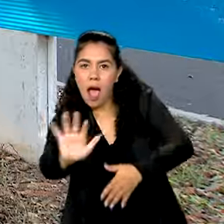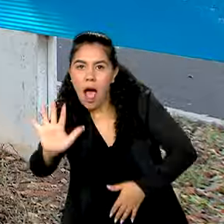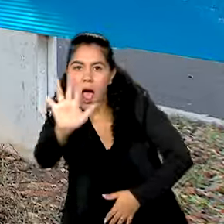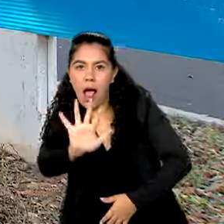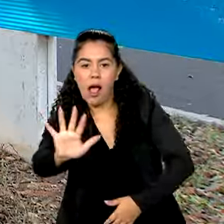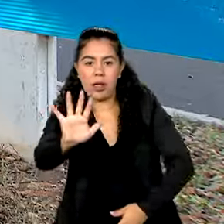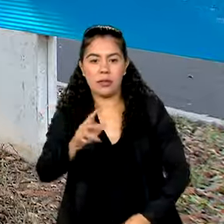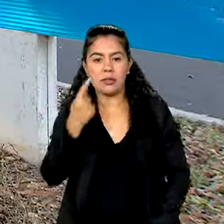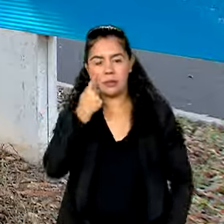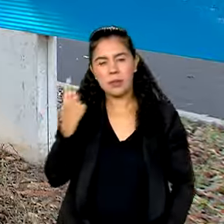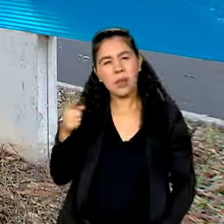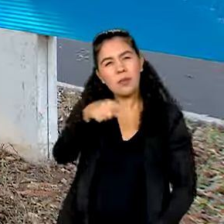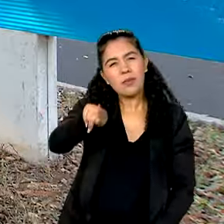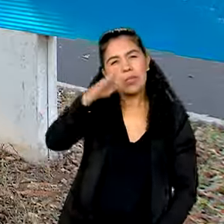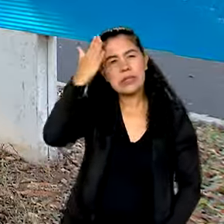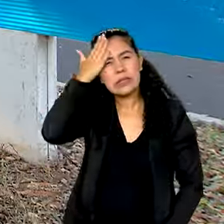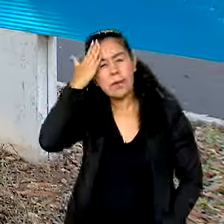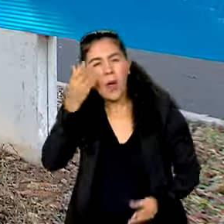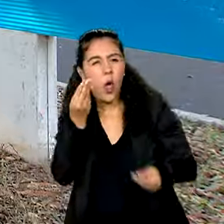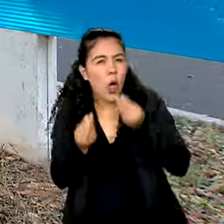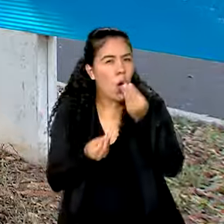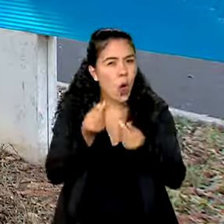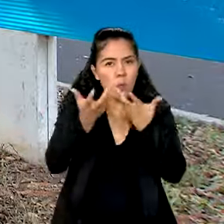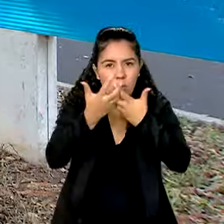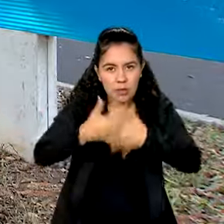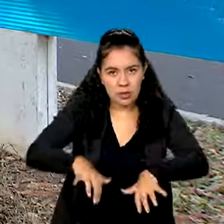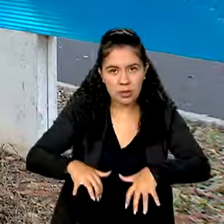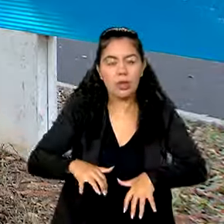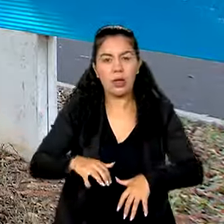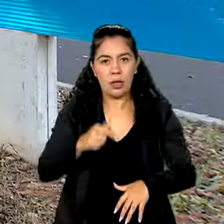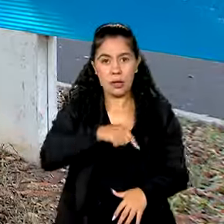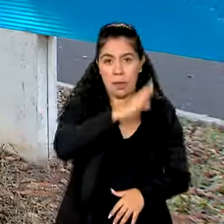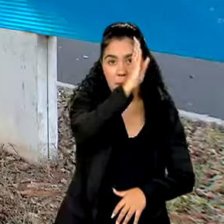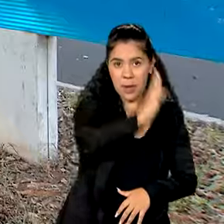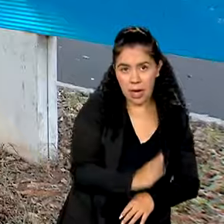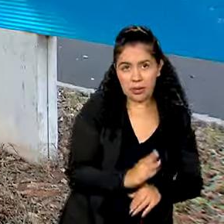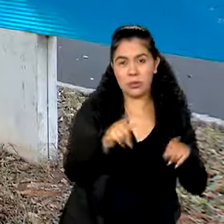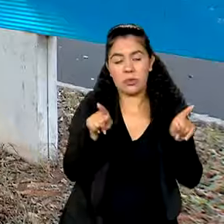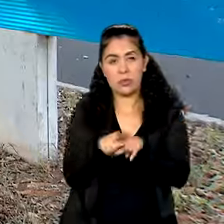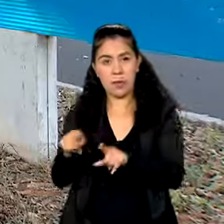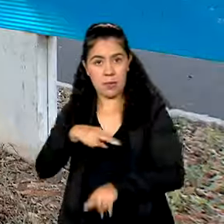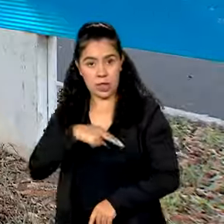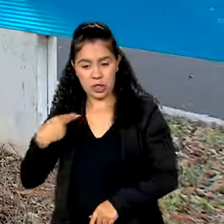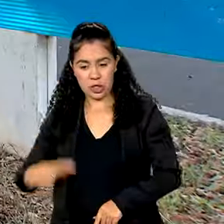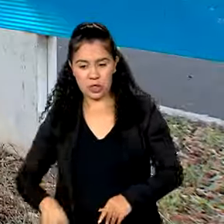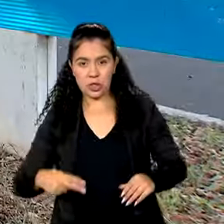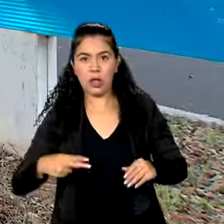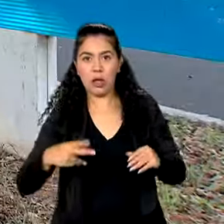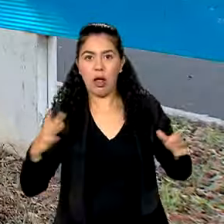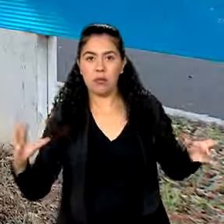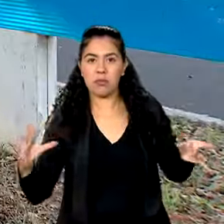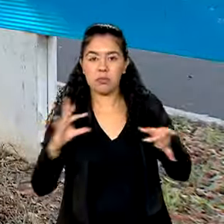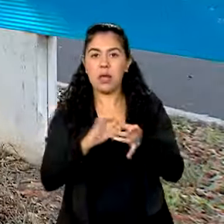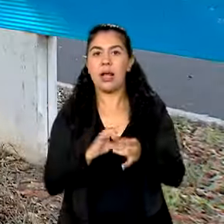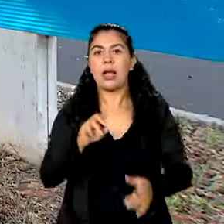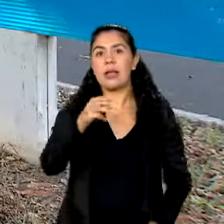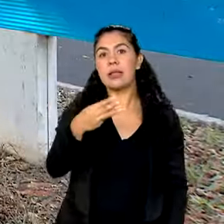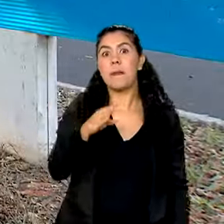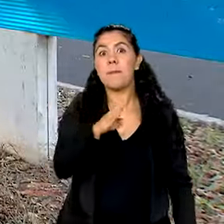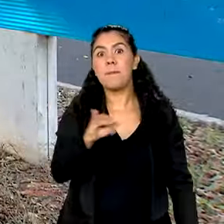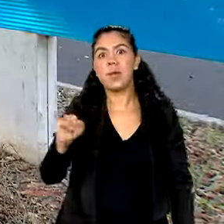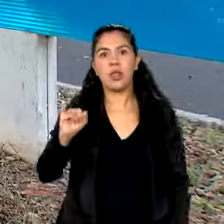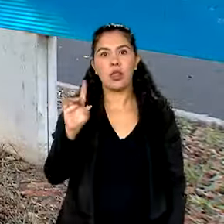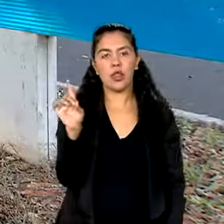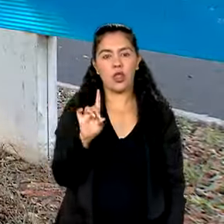Para se ter uma ideia, as trocas comerciais entre Brasil e China passaram de 3 bilhões de dólares em 2021